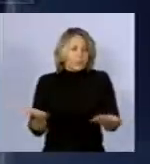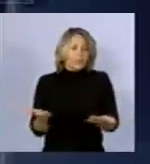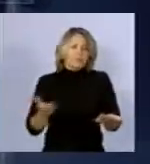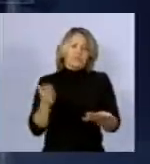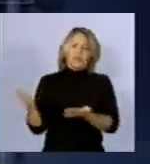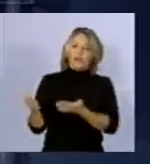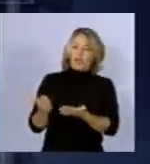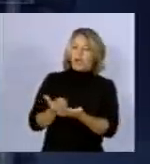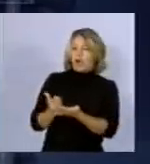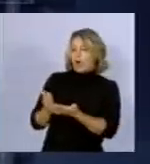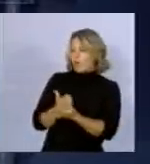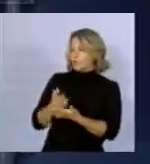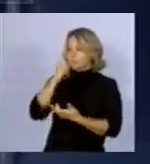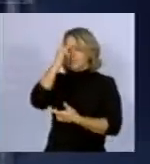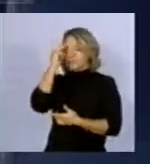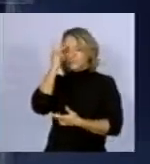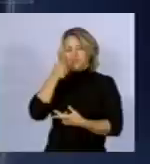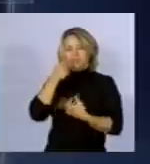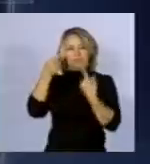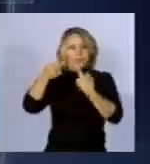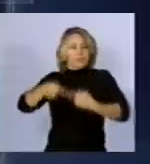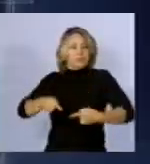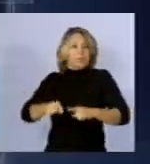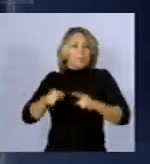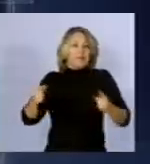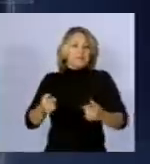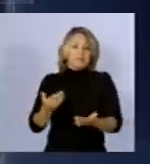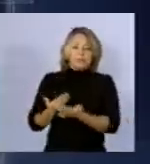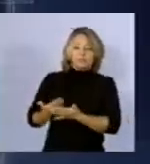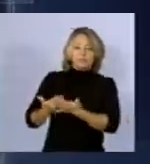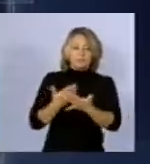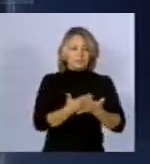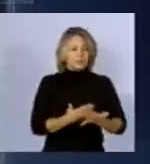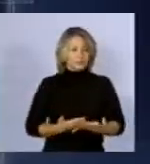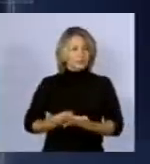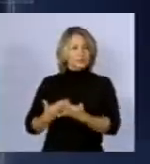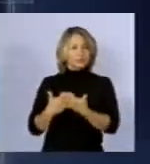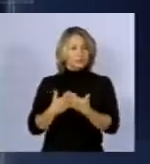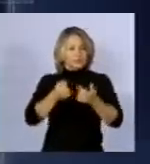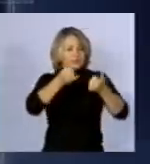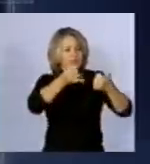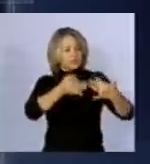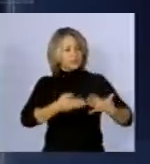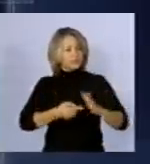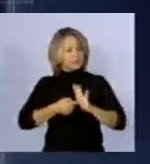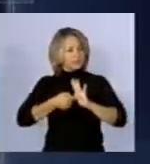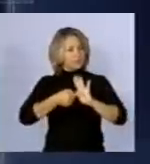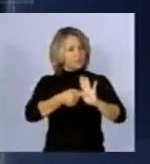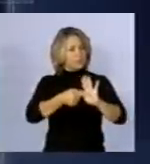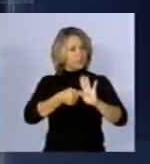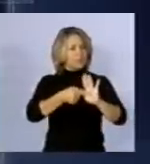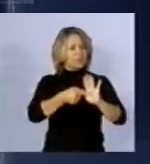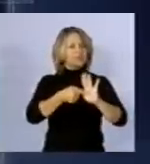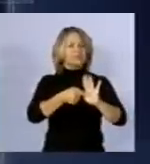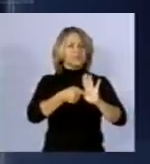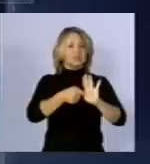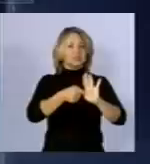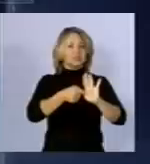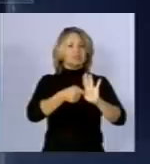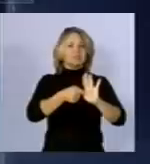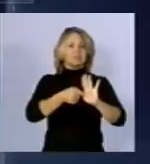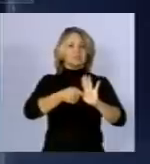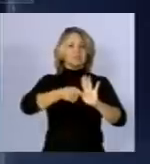alguma controvérsia sobre o assunto mas há muitos estudos que indicam eh evidências